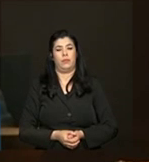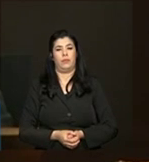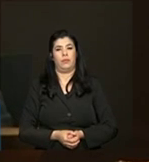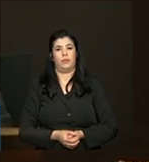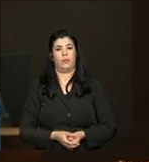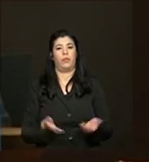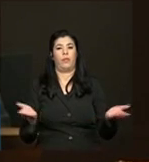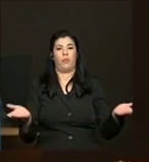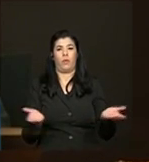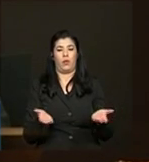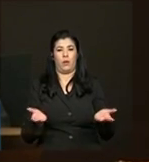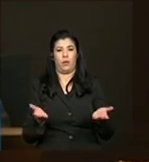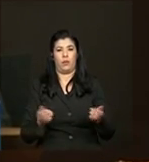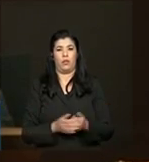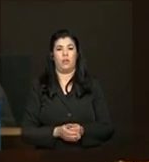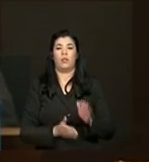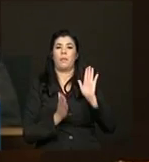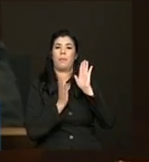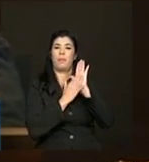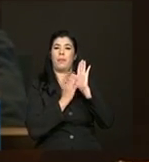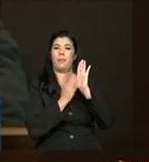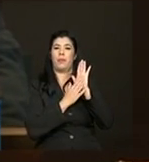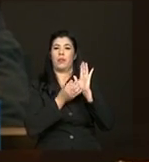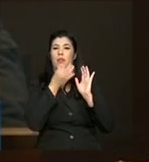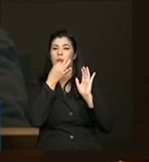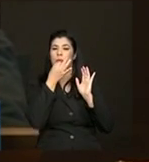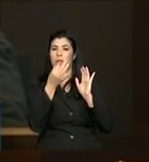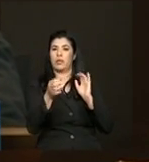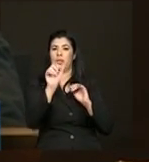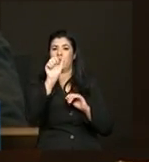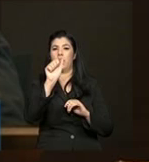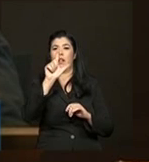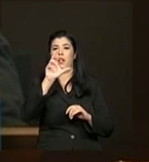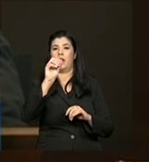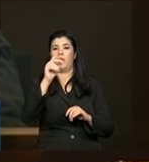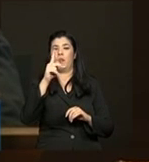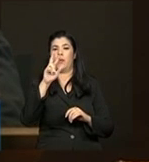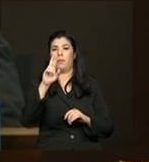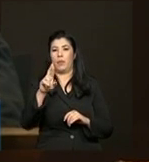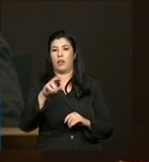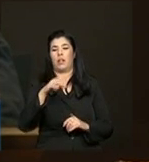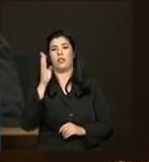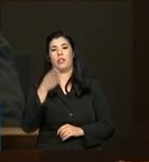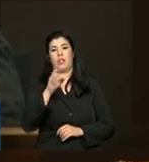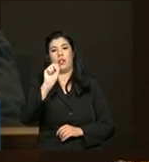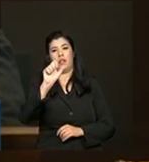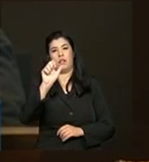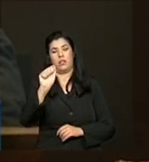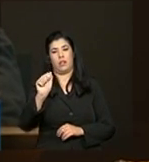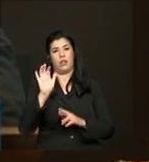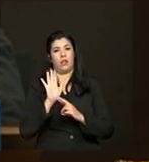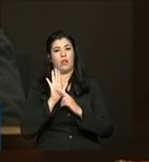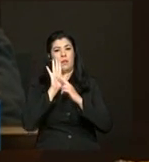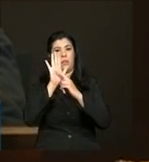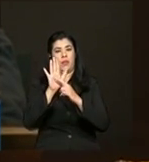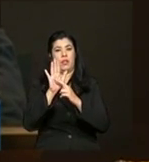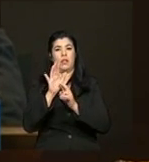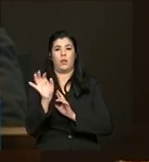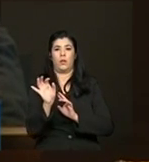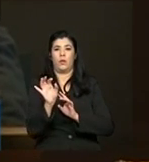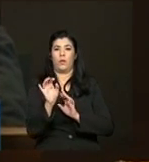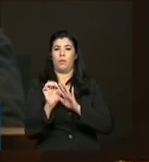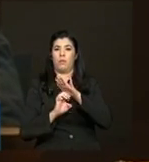Agora a divulgação das propostas entregues pela Alupar Construtora Brasil SA, representado pela corretora